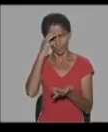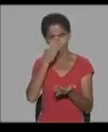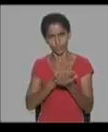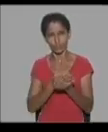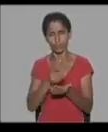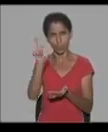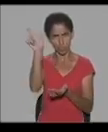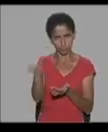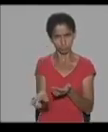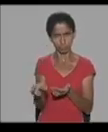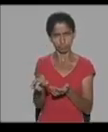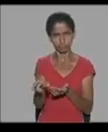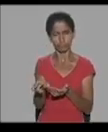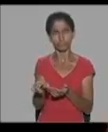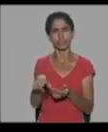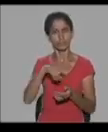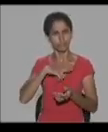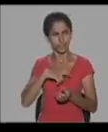essa